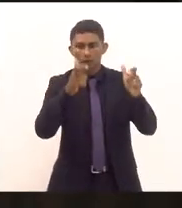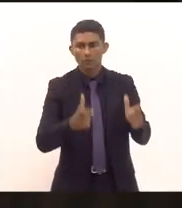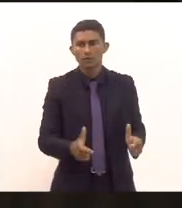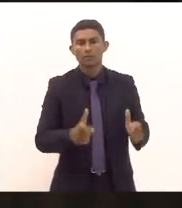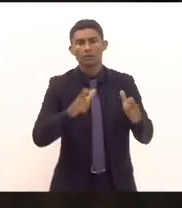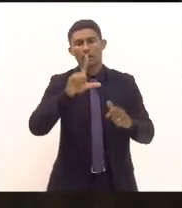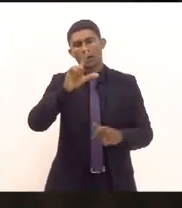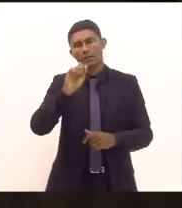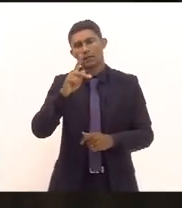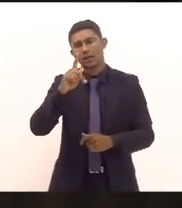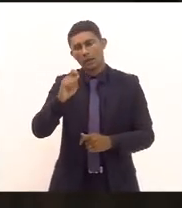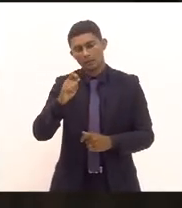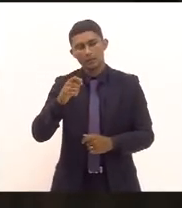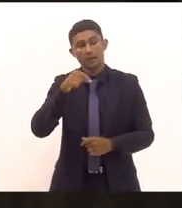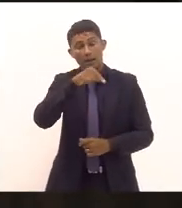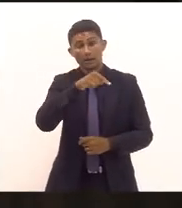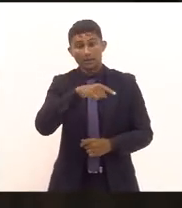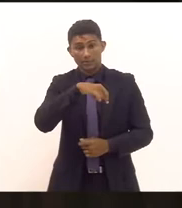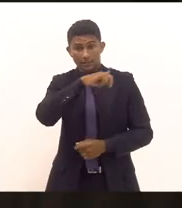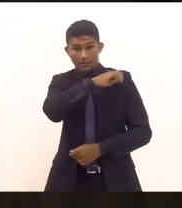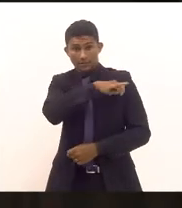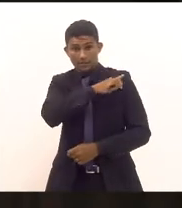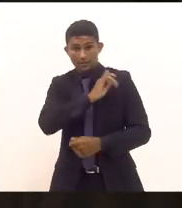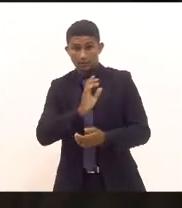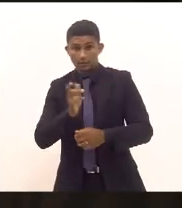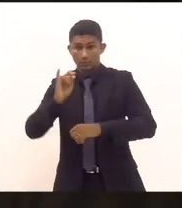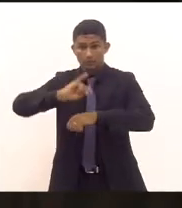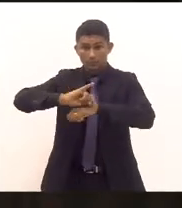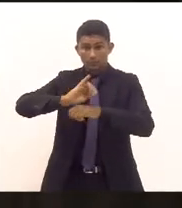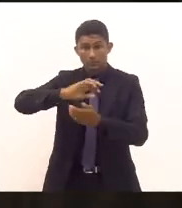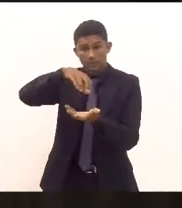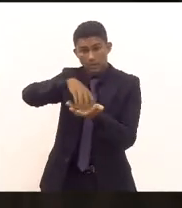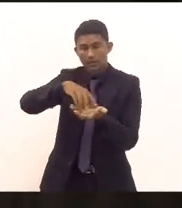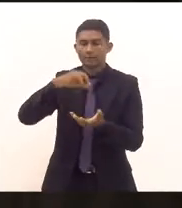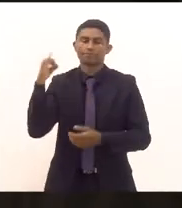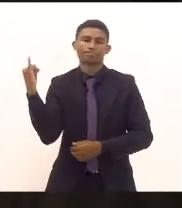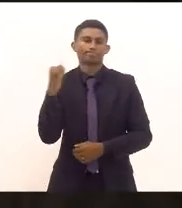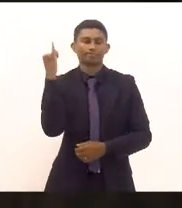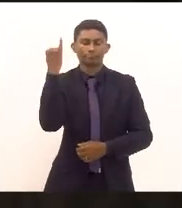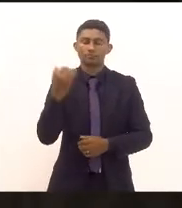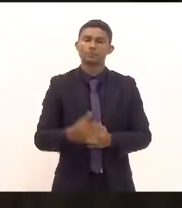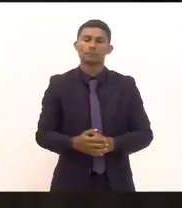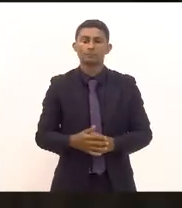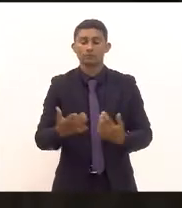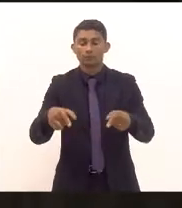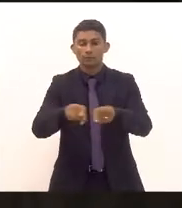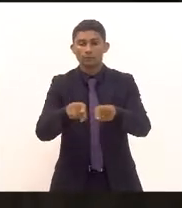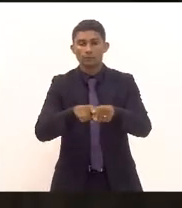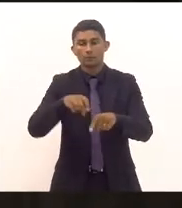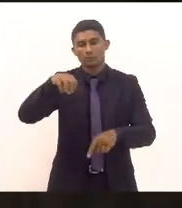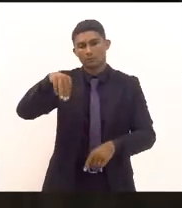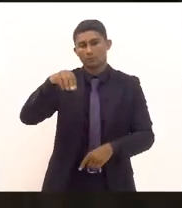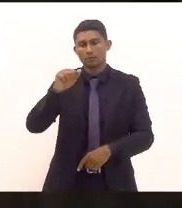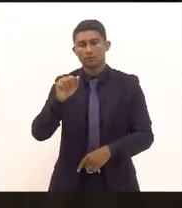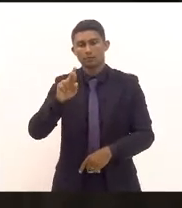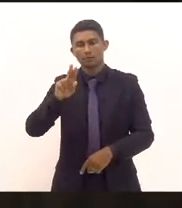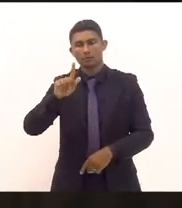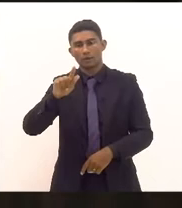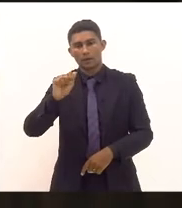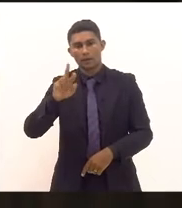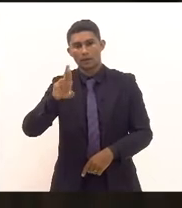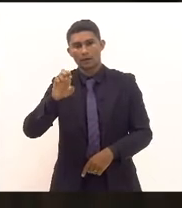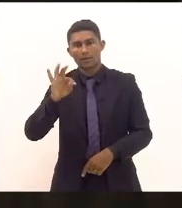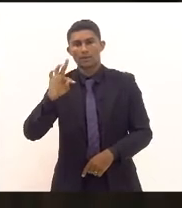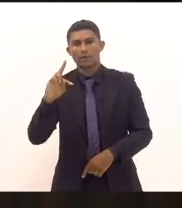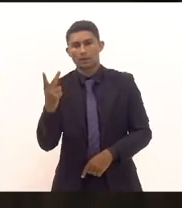no coração do centro do Rio de Janeiro é super importante Margarete da Silva de Oliveira